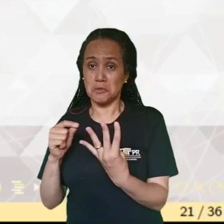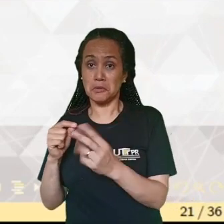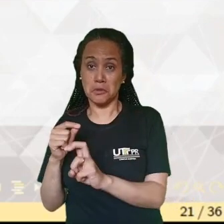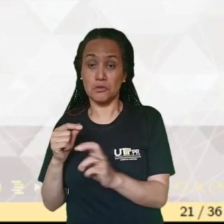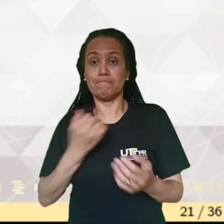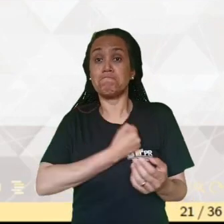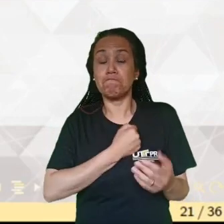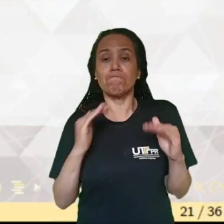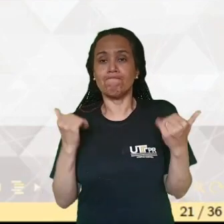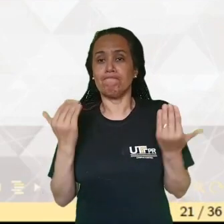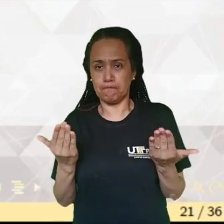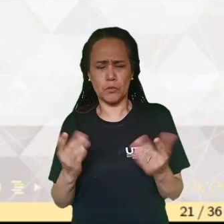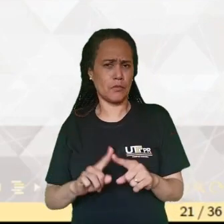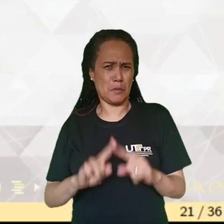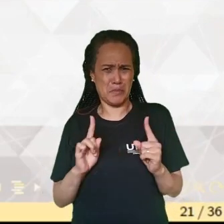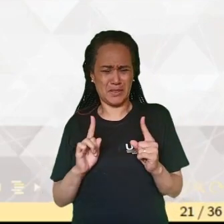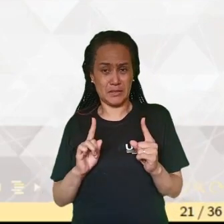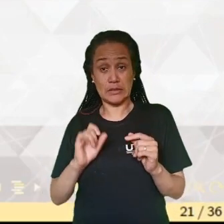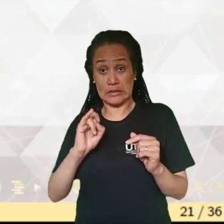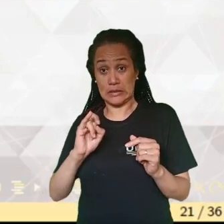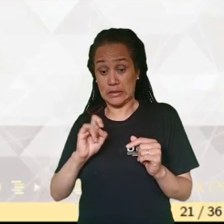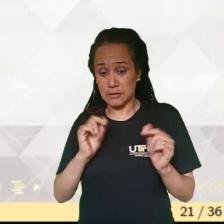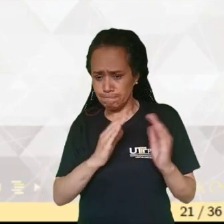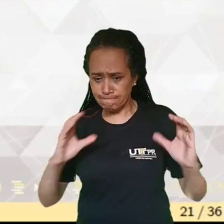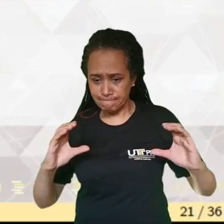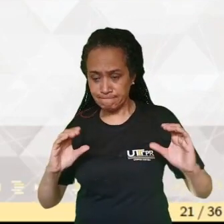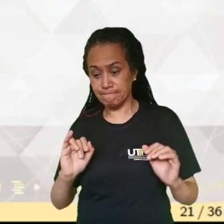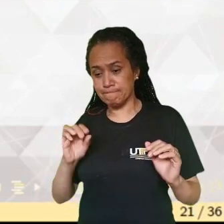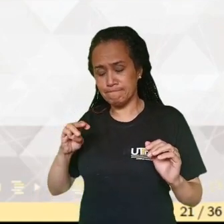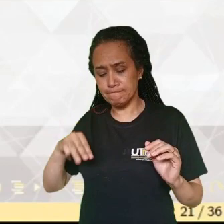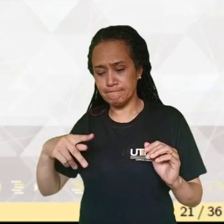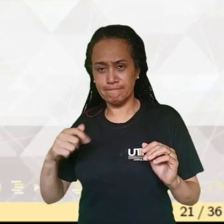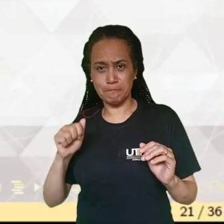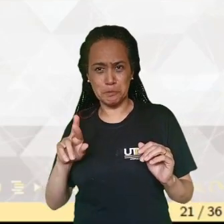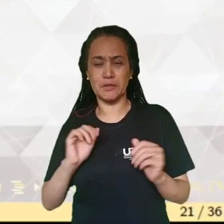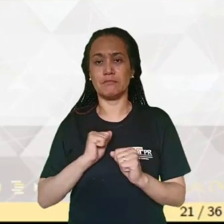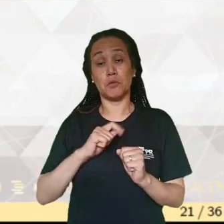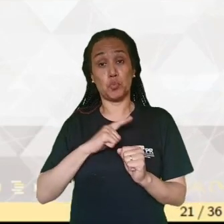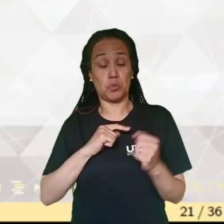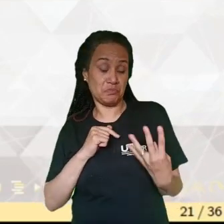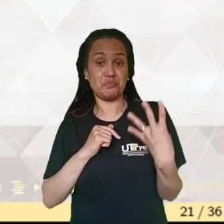é o segundo, é o terceiro, é o quarto, é o quinto número? Mas, e se ele for ímpar?